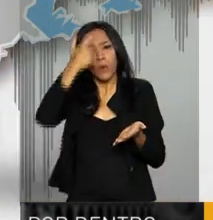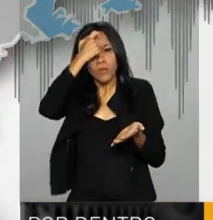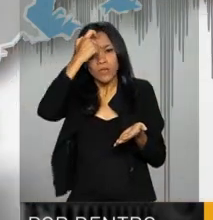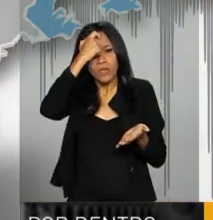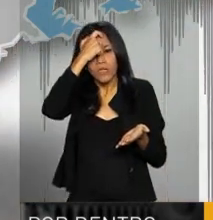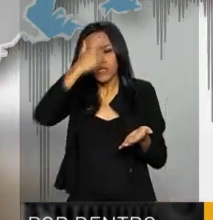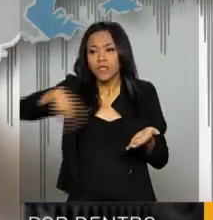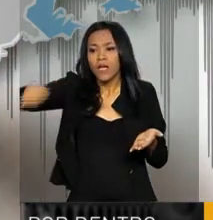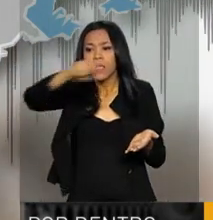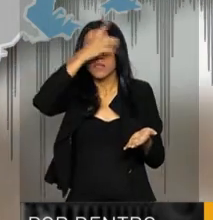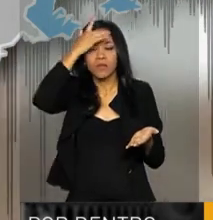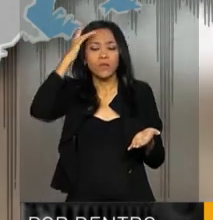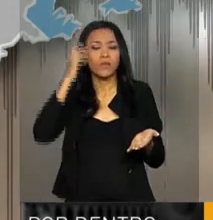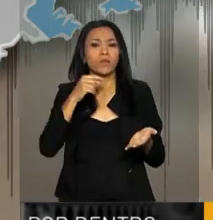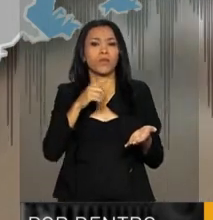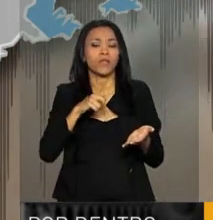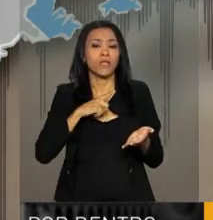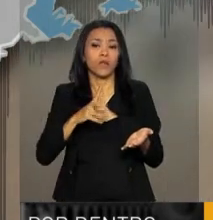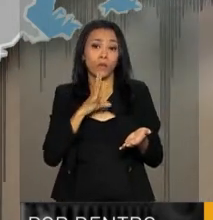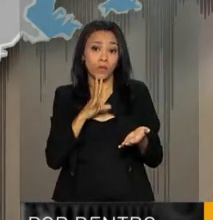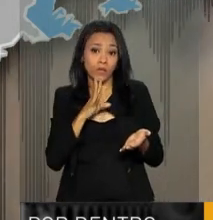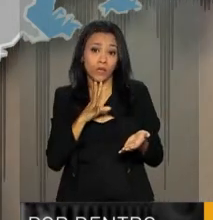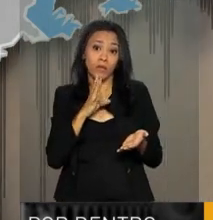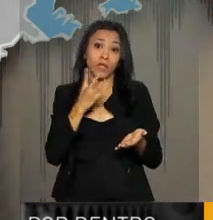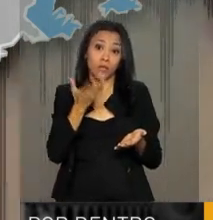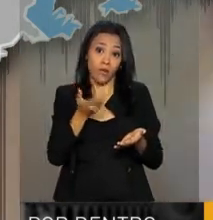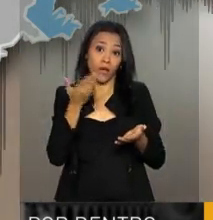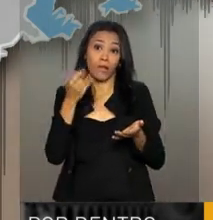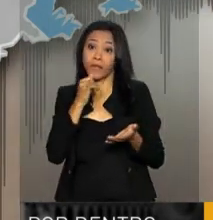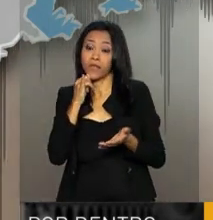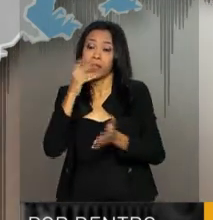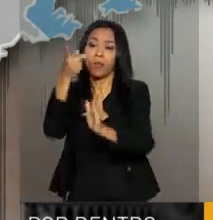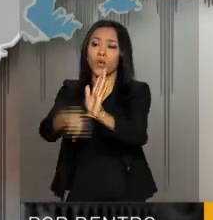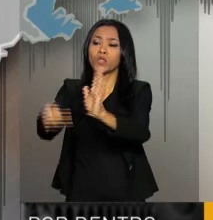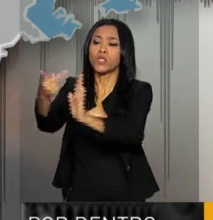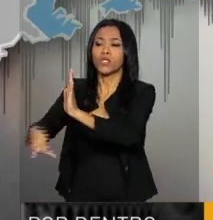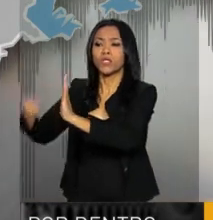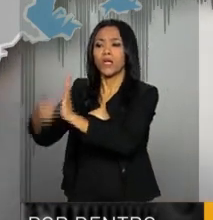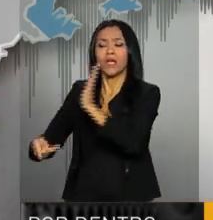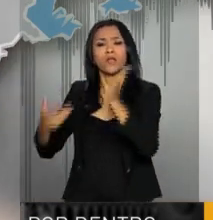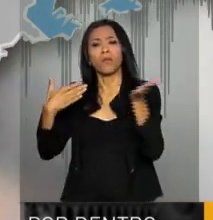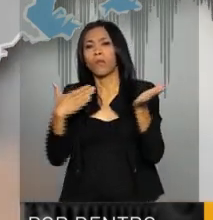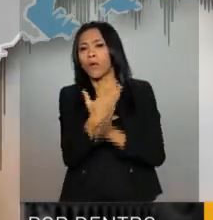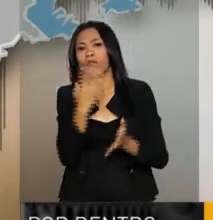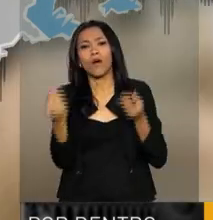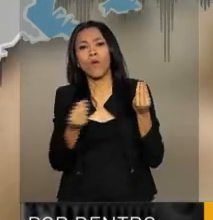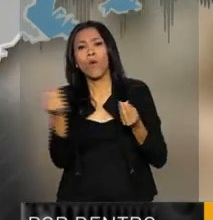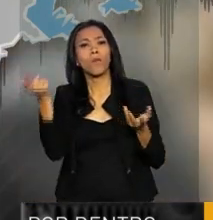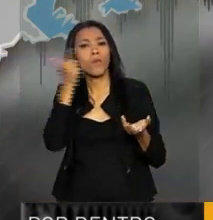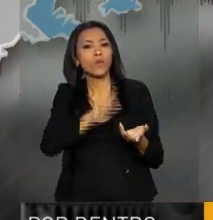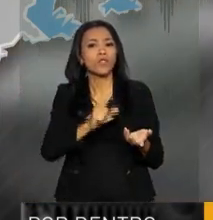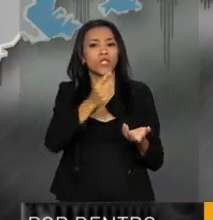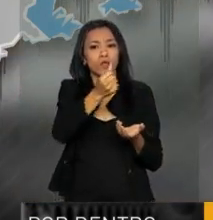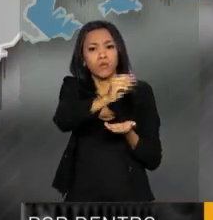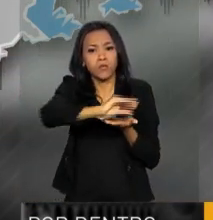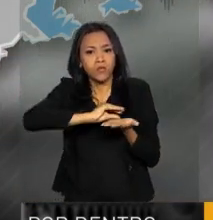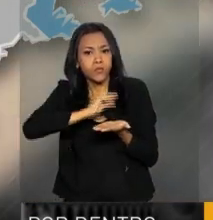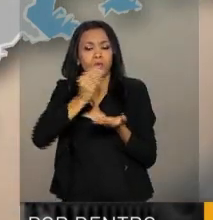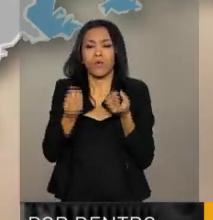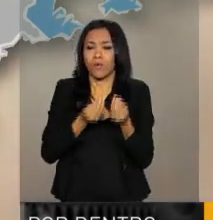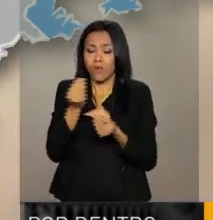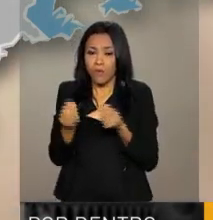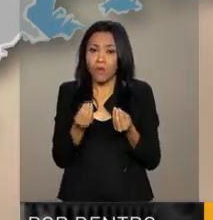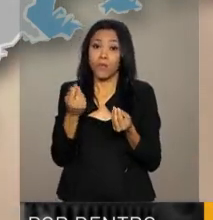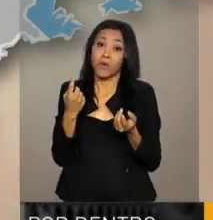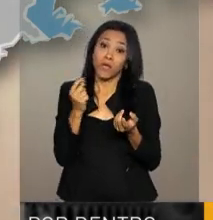ouvindo neste momento a nossa região para a aprovação de um projeto como deve ser feita a captação dos recursos e quais são as contrapartidas